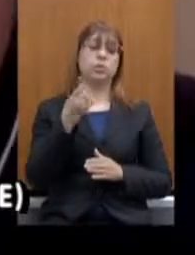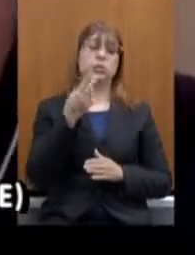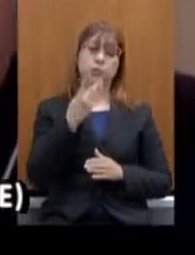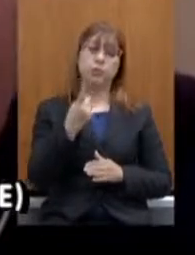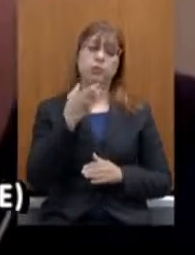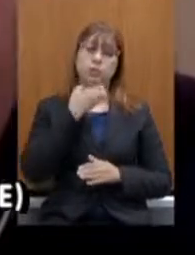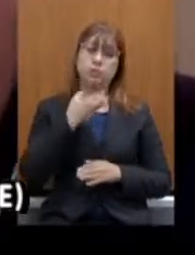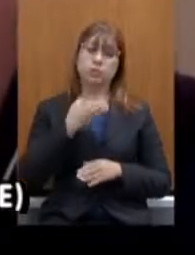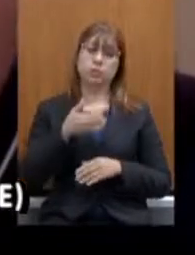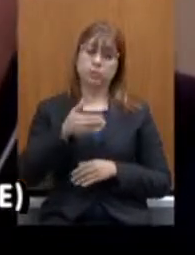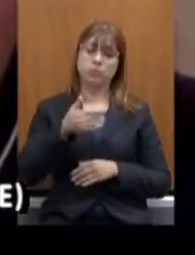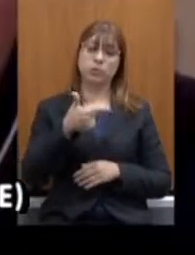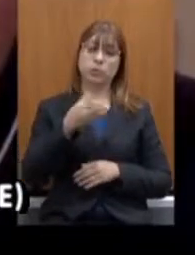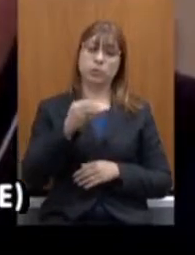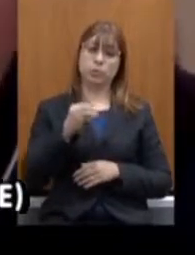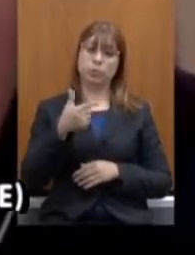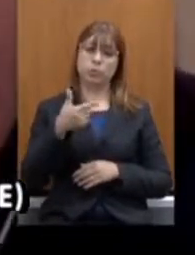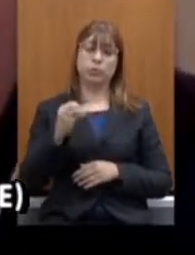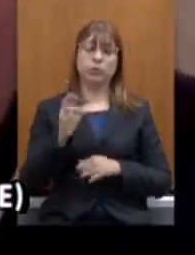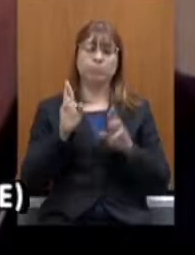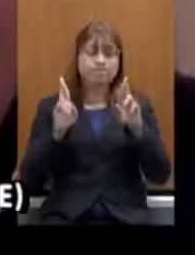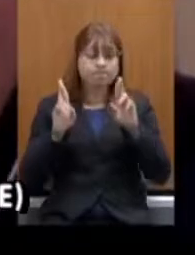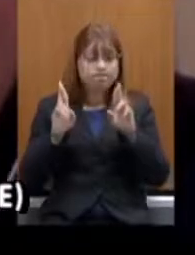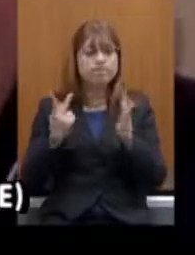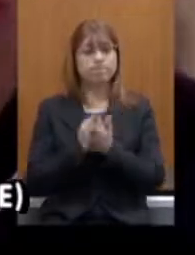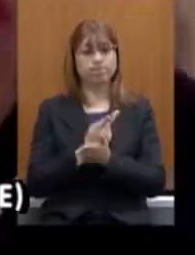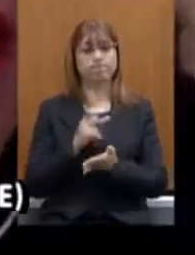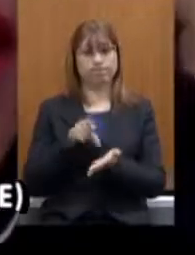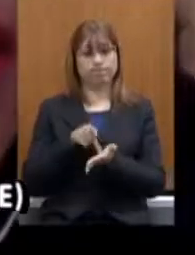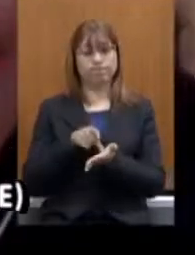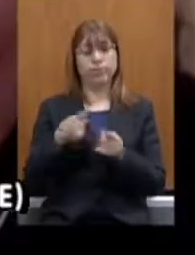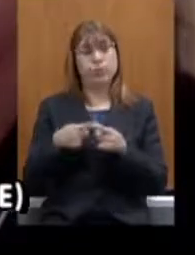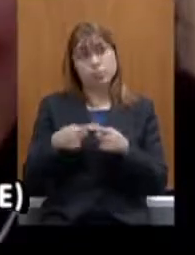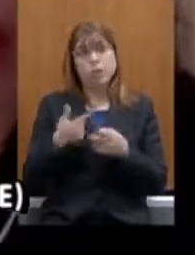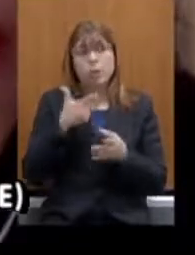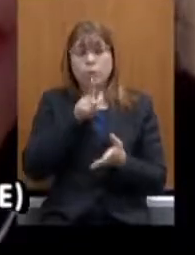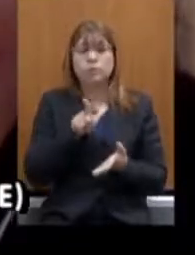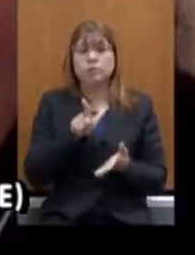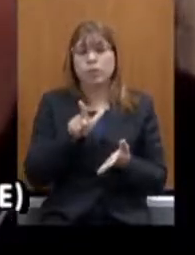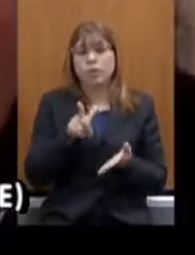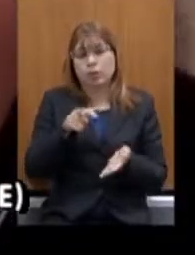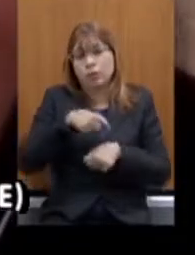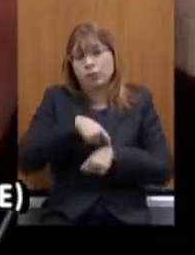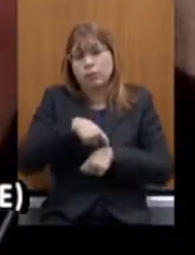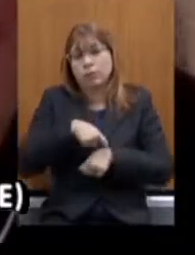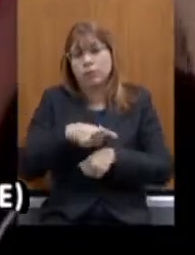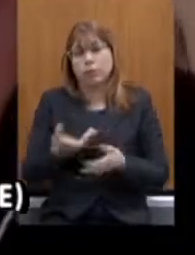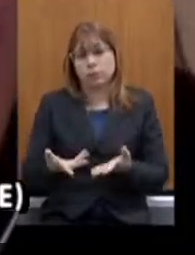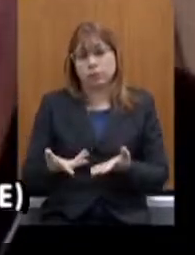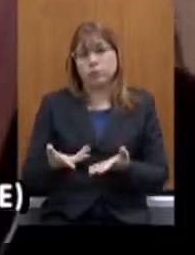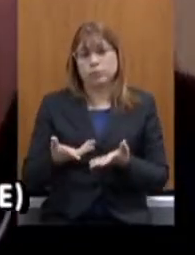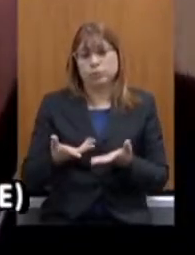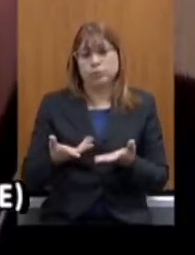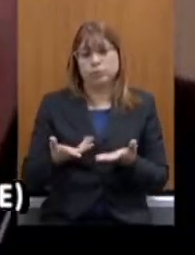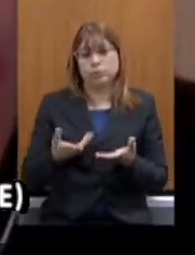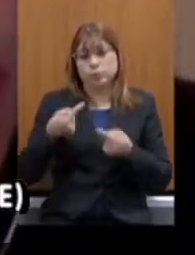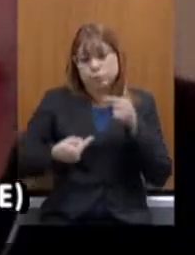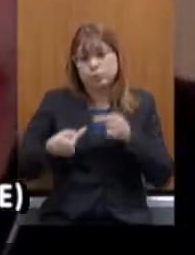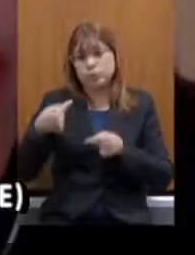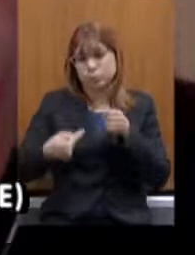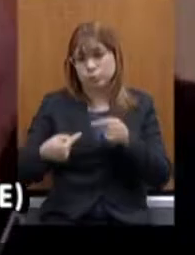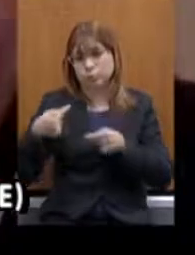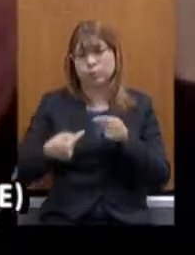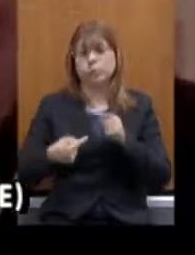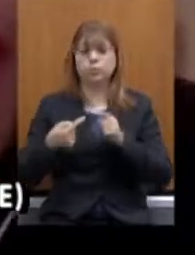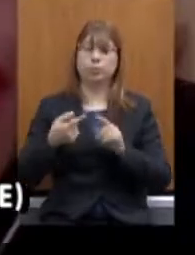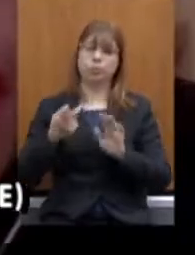eu espero que de fato é isso possa acontecer porque nos daí realmente há a garantia de poder discutir